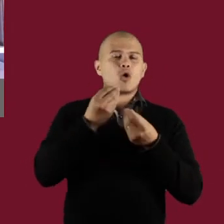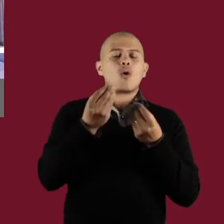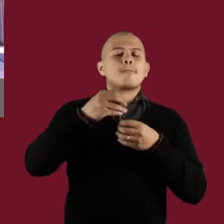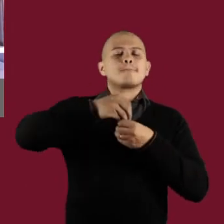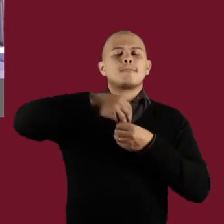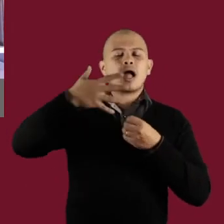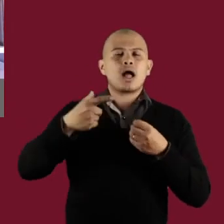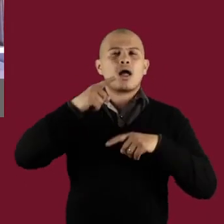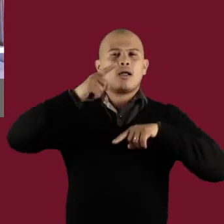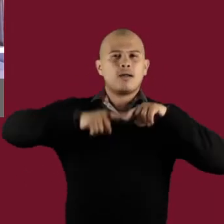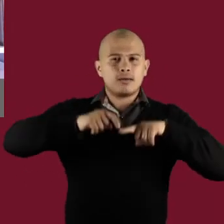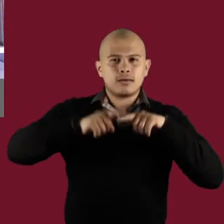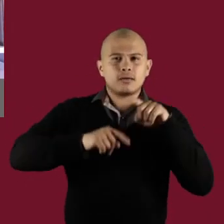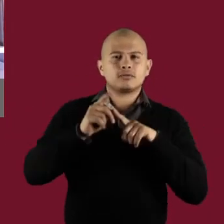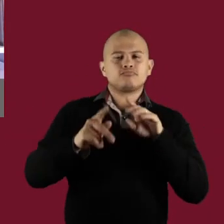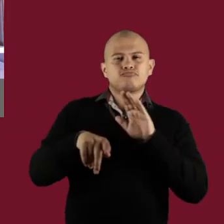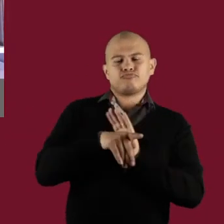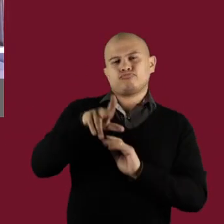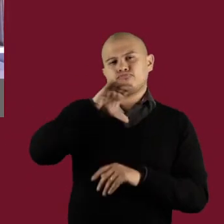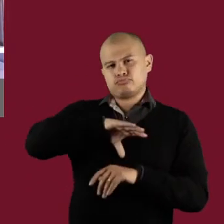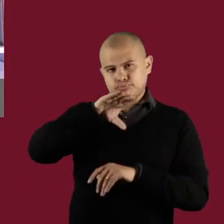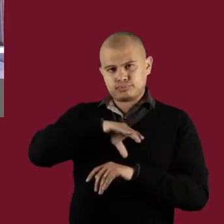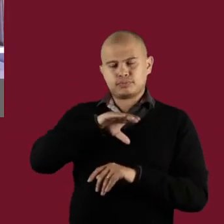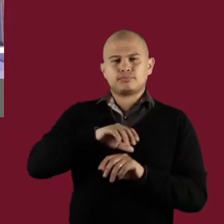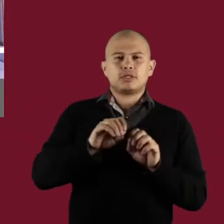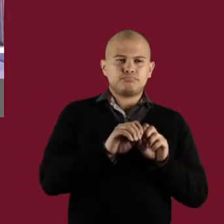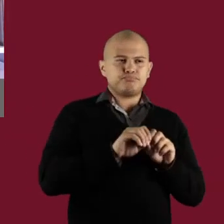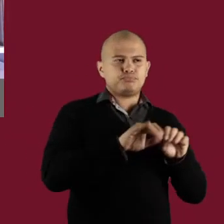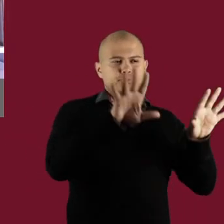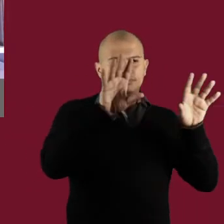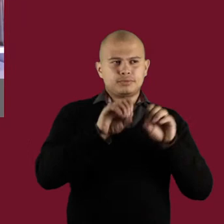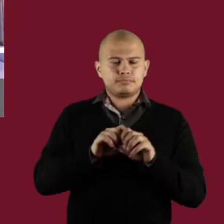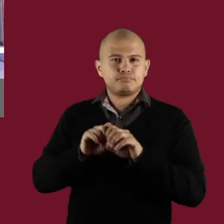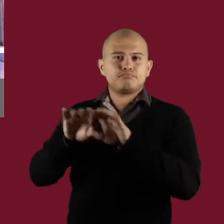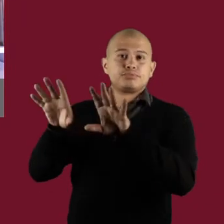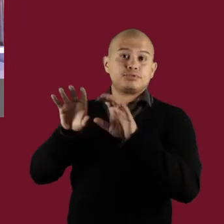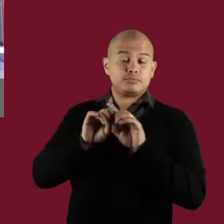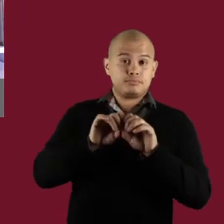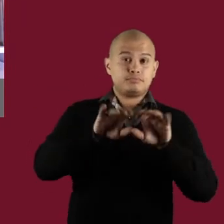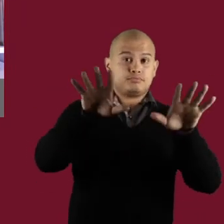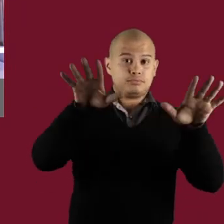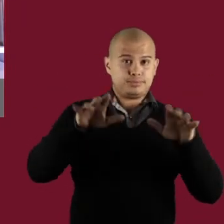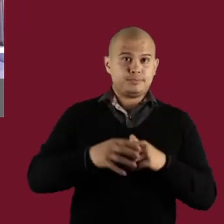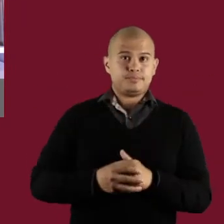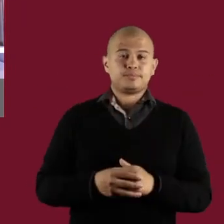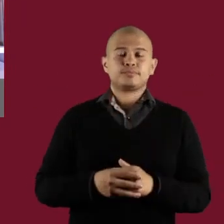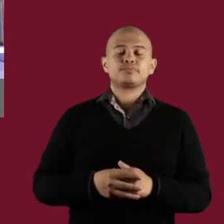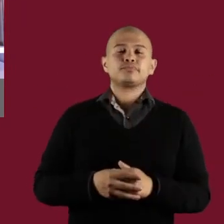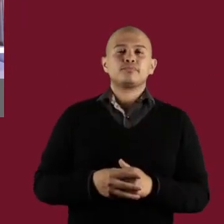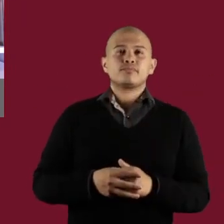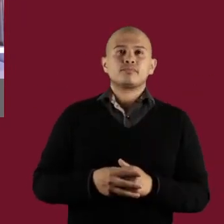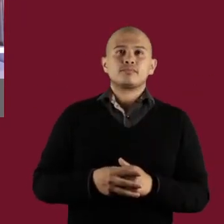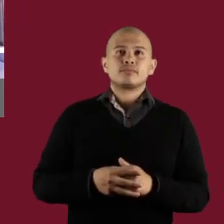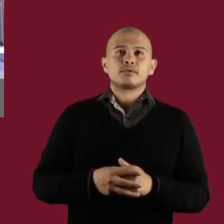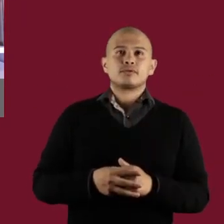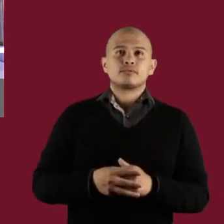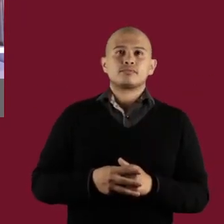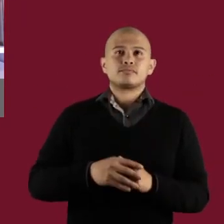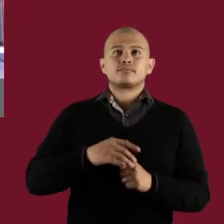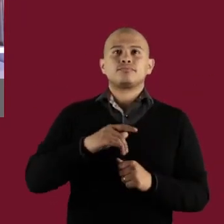diáspora, por vários outros materiais. Sempre que lusófonos participam, por exemplo, em concursos